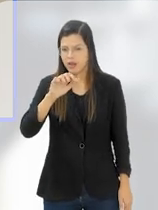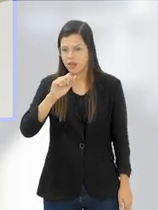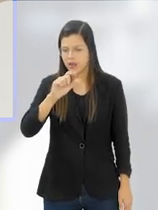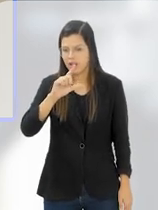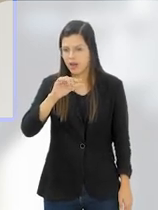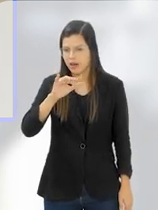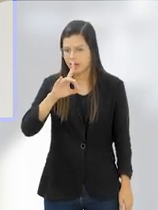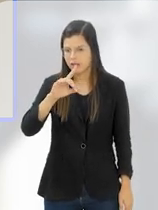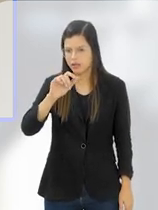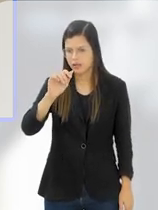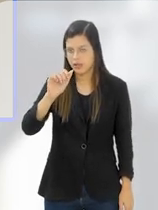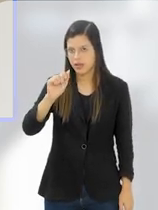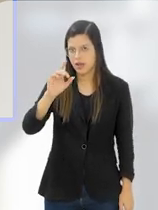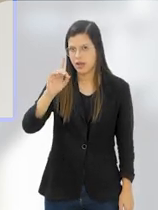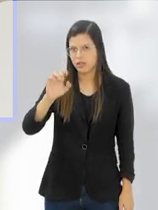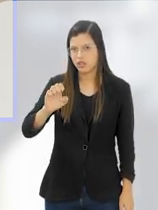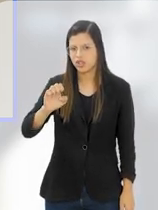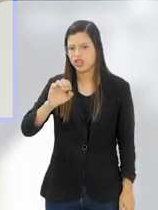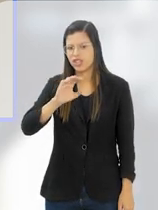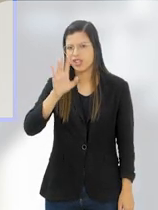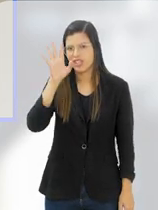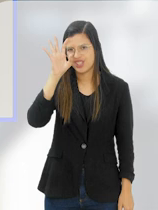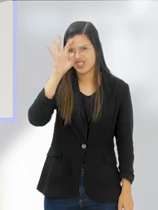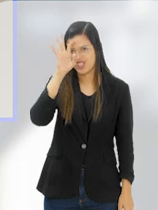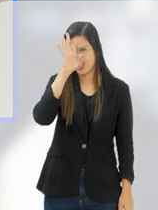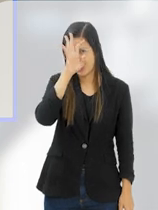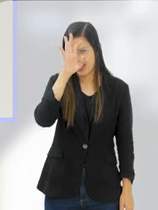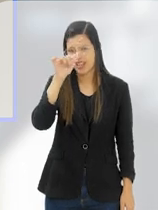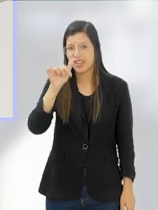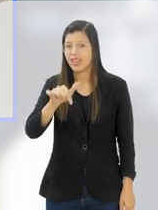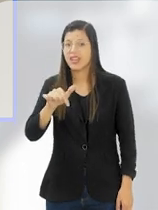distracted parenting, né? Que é a interferência do